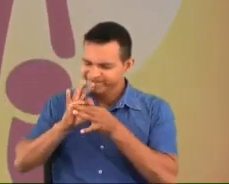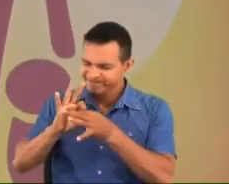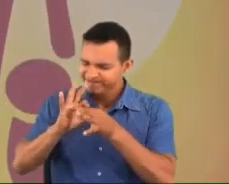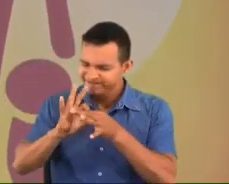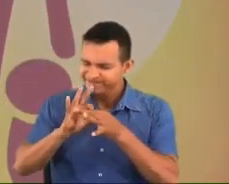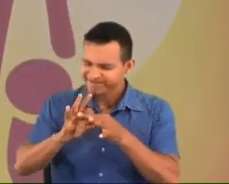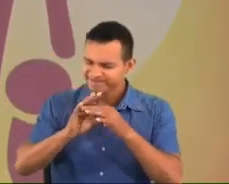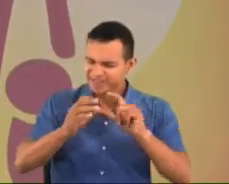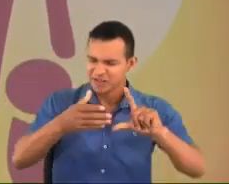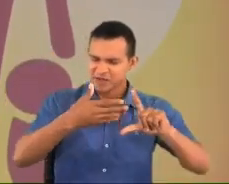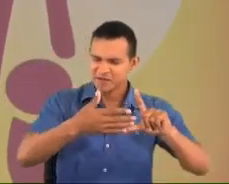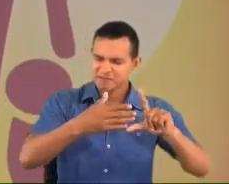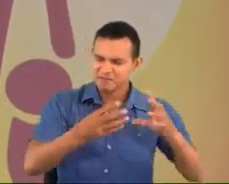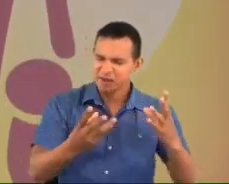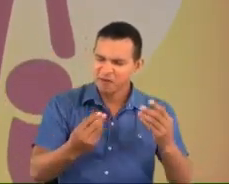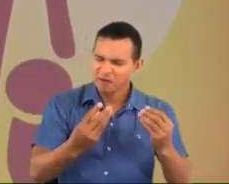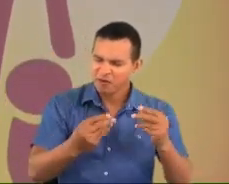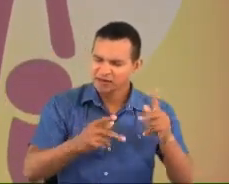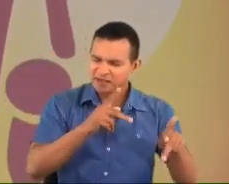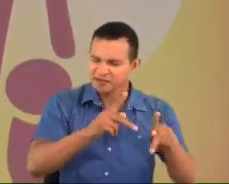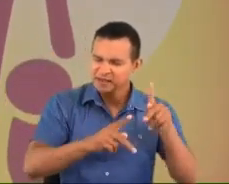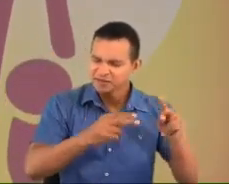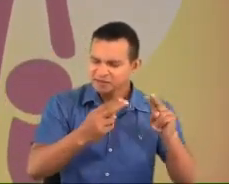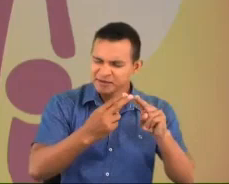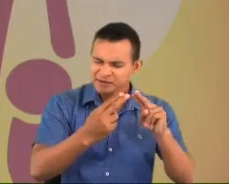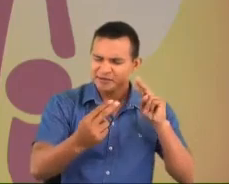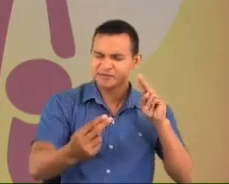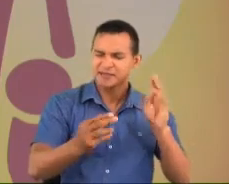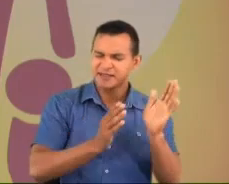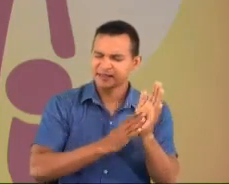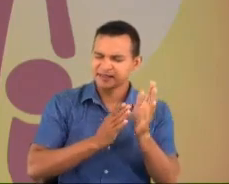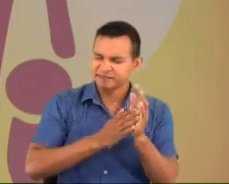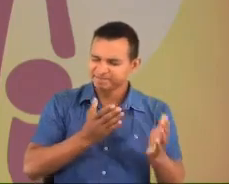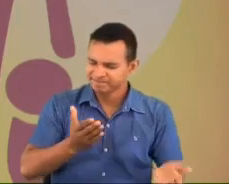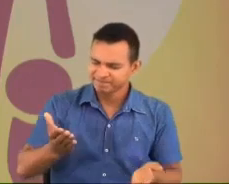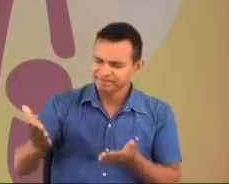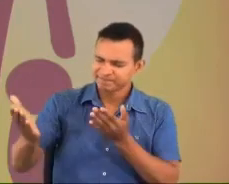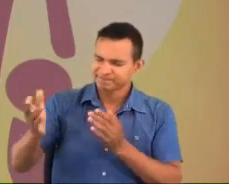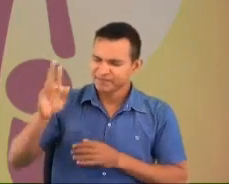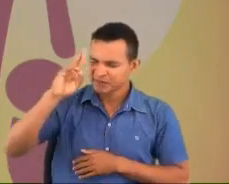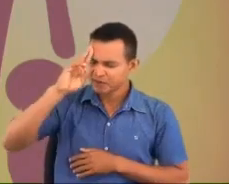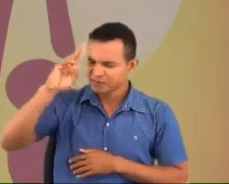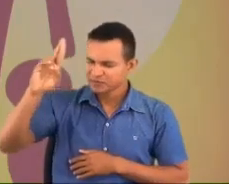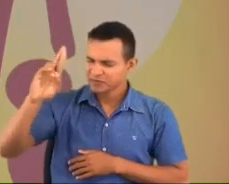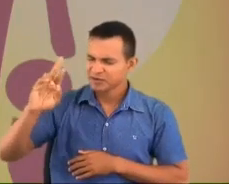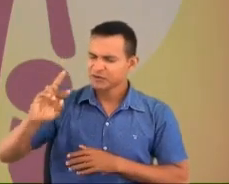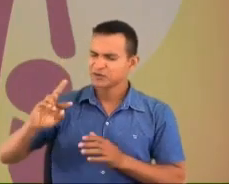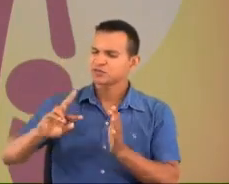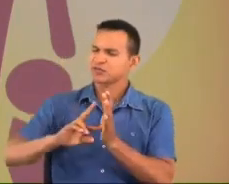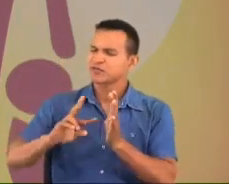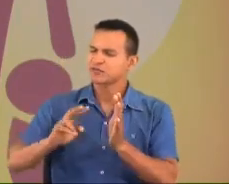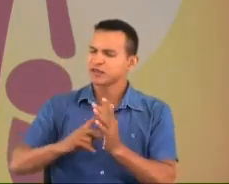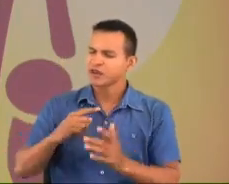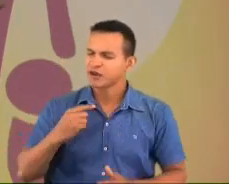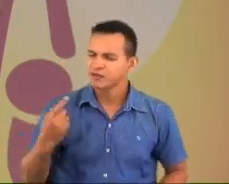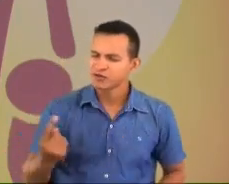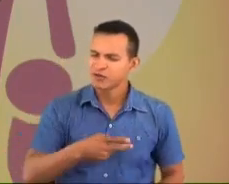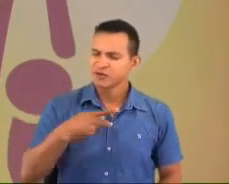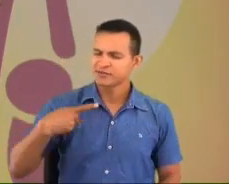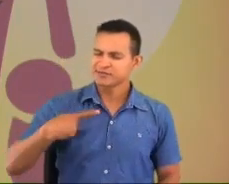de jovens e adultos, aqui te louvando e dizendo, Senhor, Tu és o nosso pastor, nada